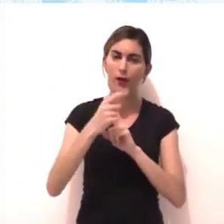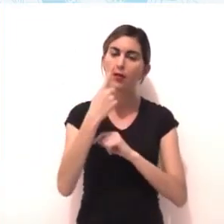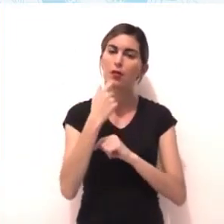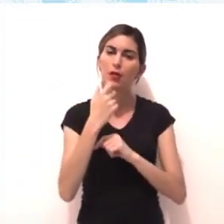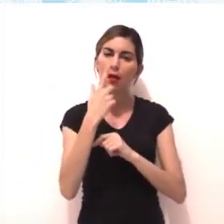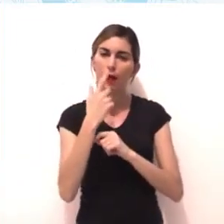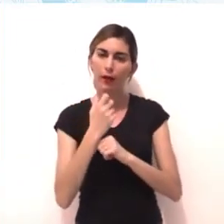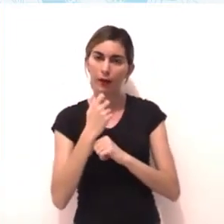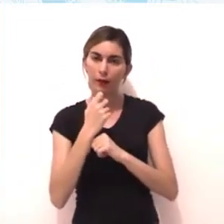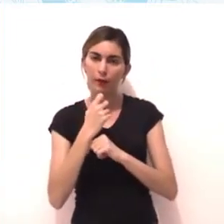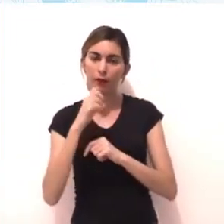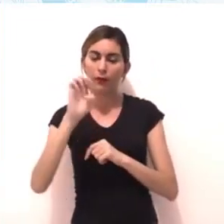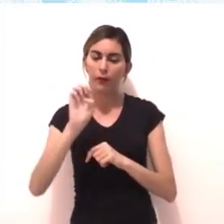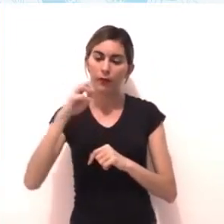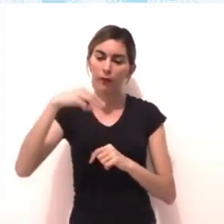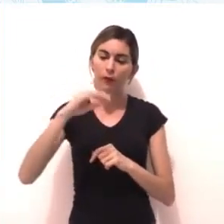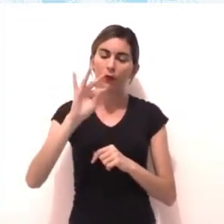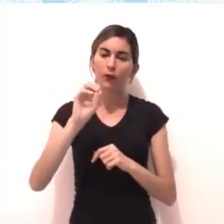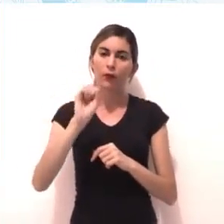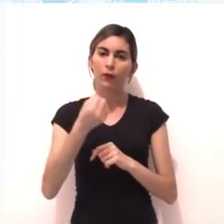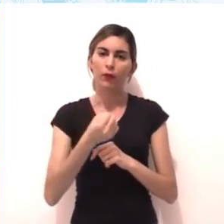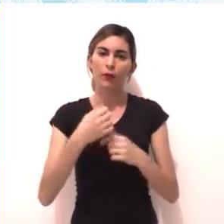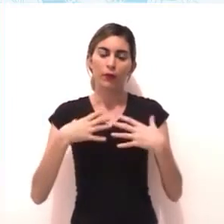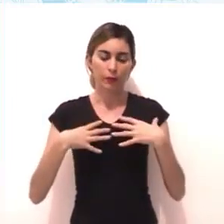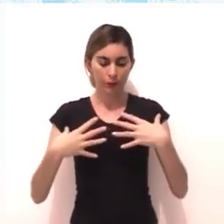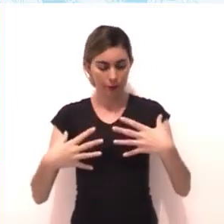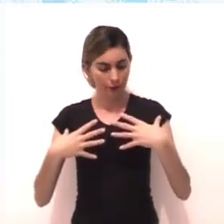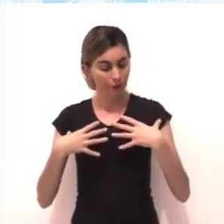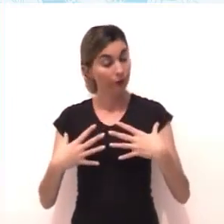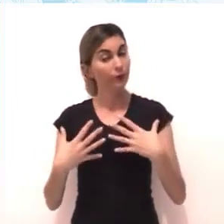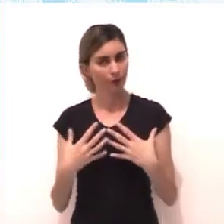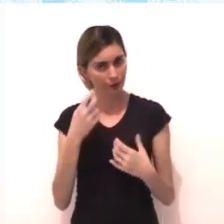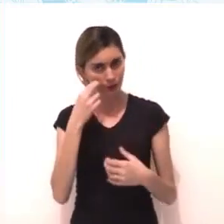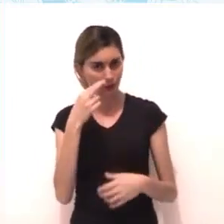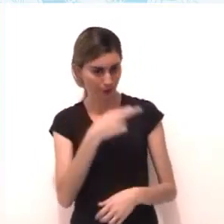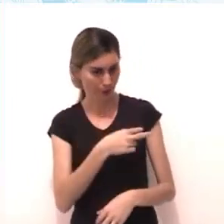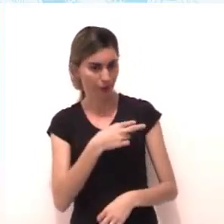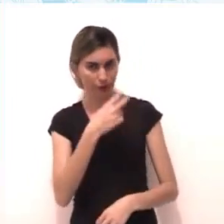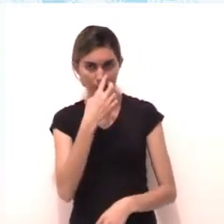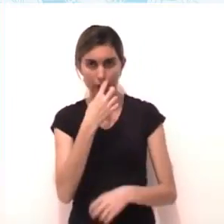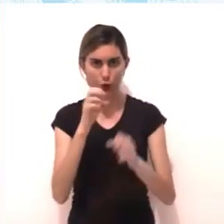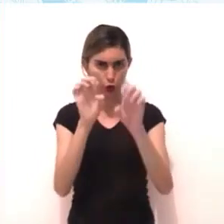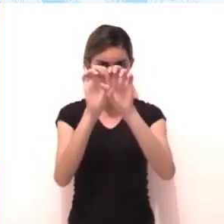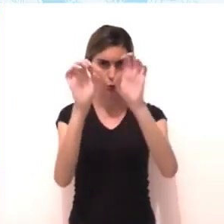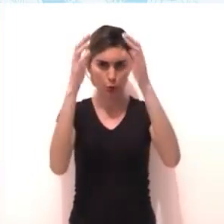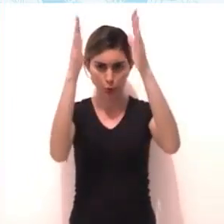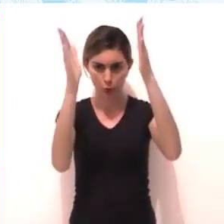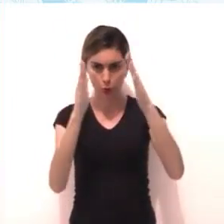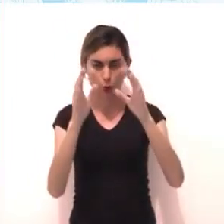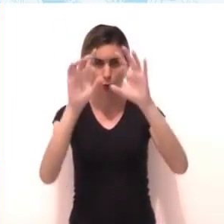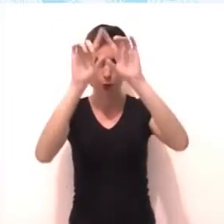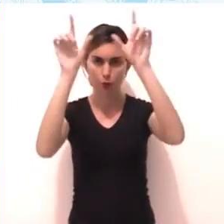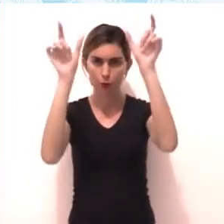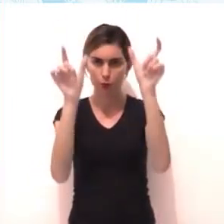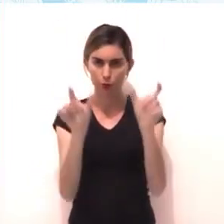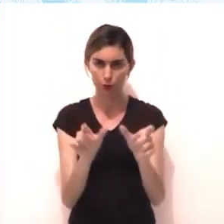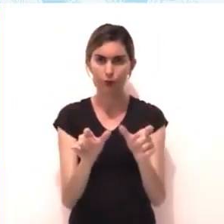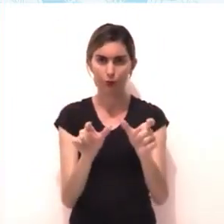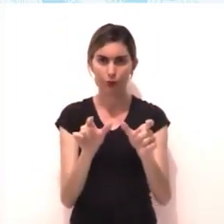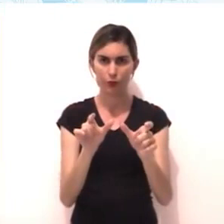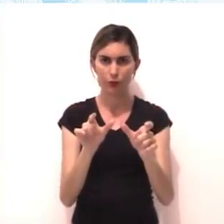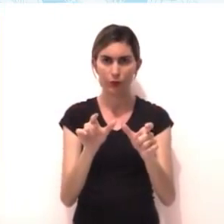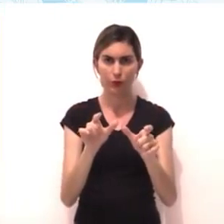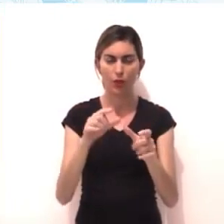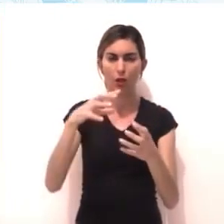sangue. Hematose pulmonar acontece no pulmão. Vocês estão vendo aí uma estrutura semelhante a